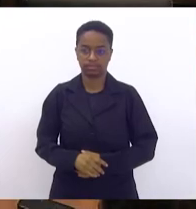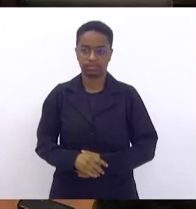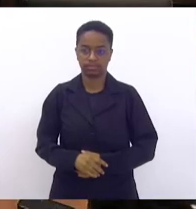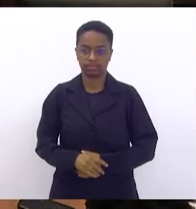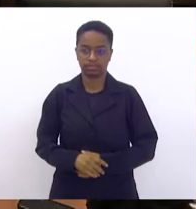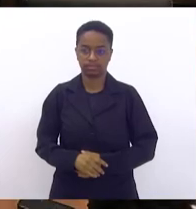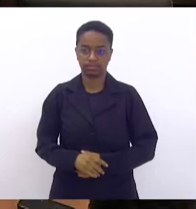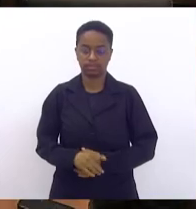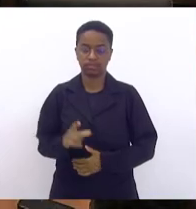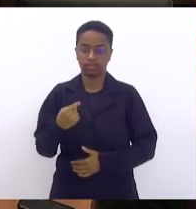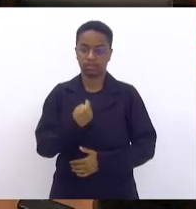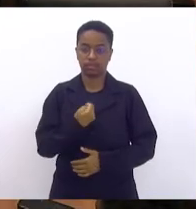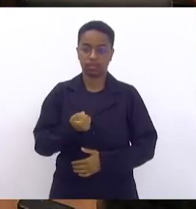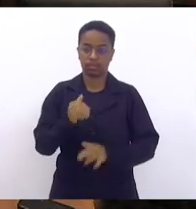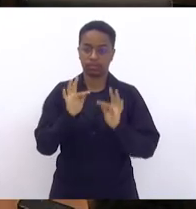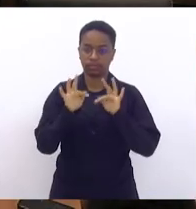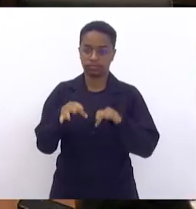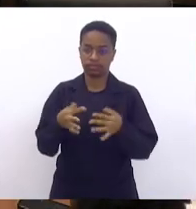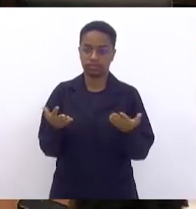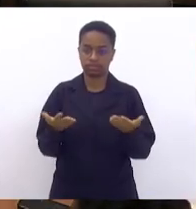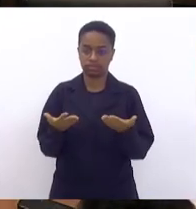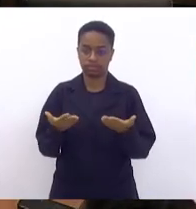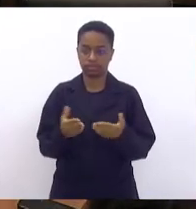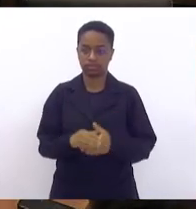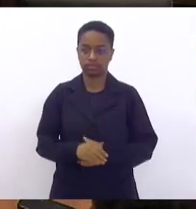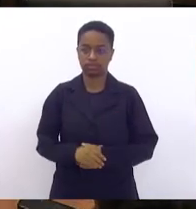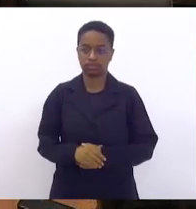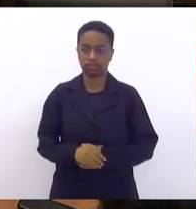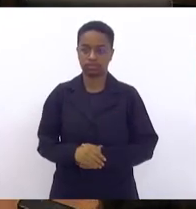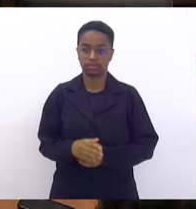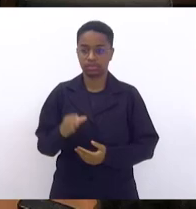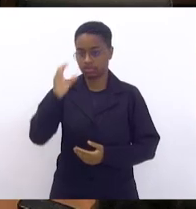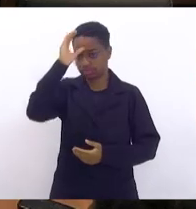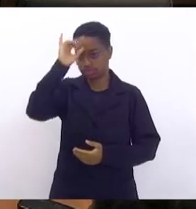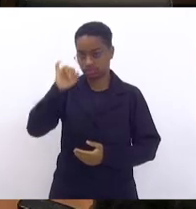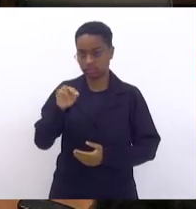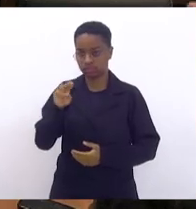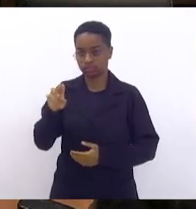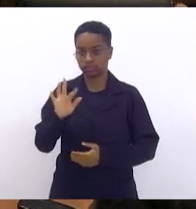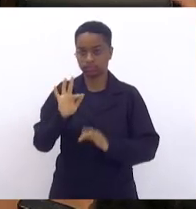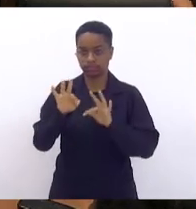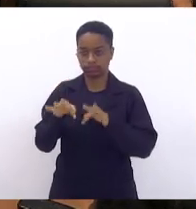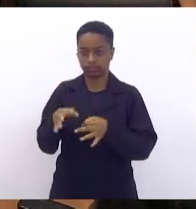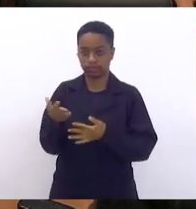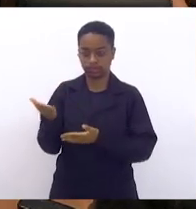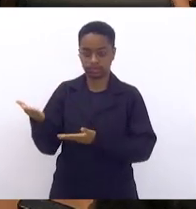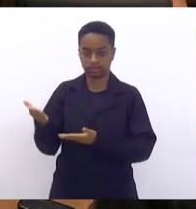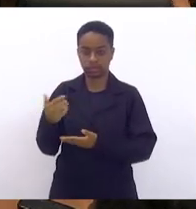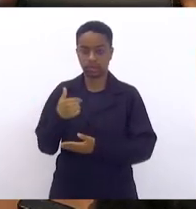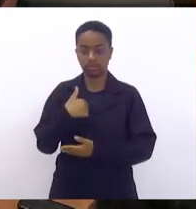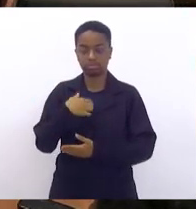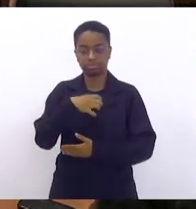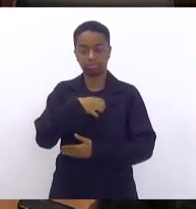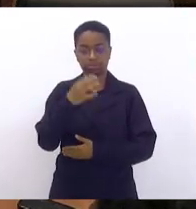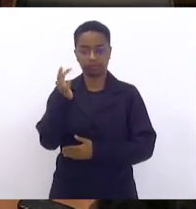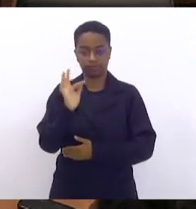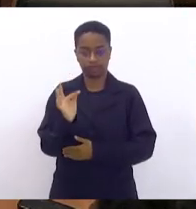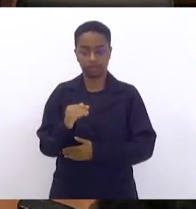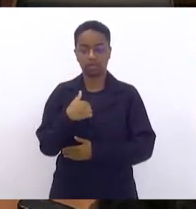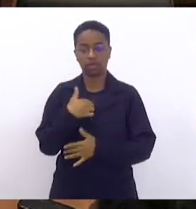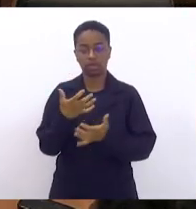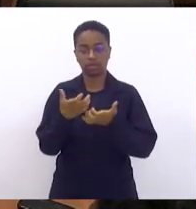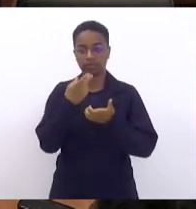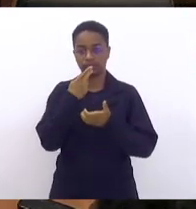estamos encerrando andando quase encerrando quem vai encerrar é a tia Ju e eu fico até contente eu queria falar